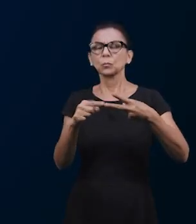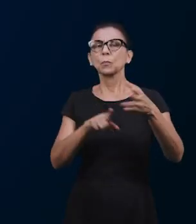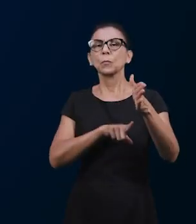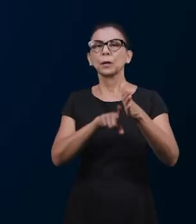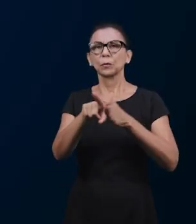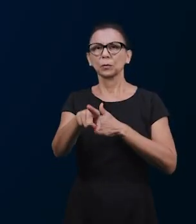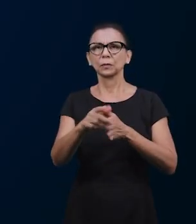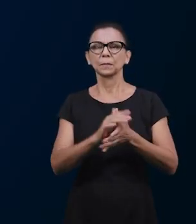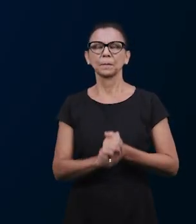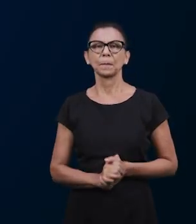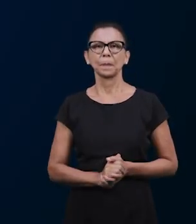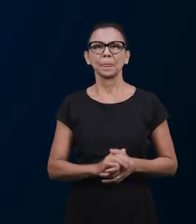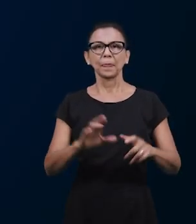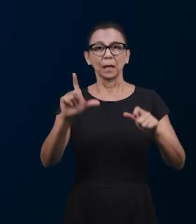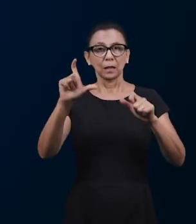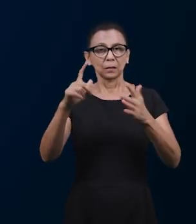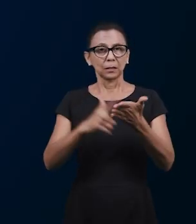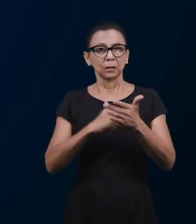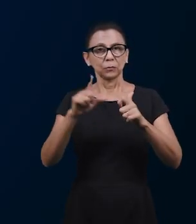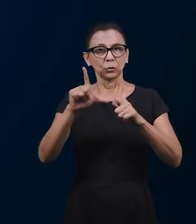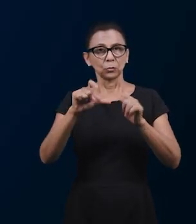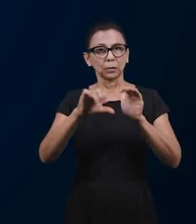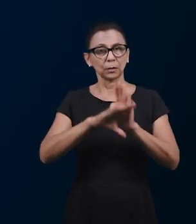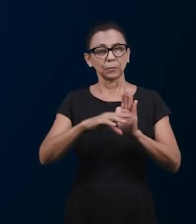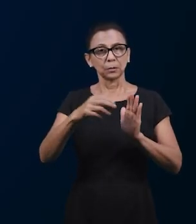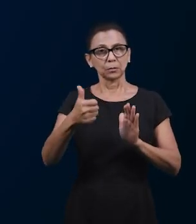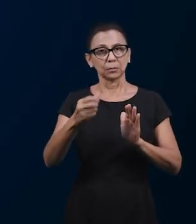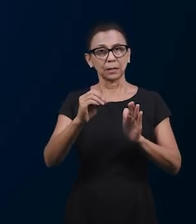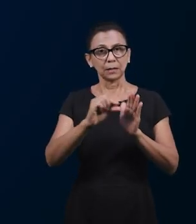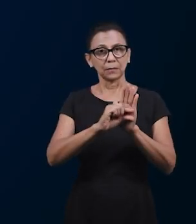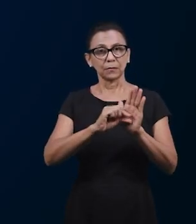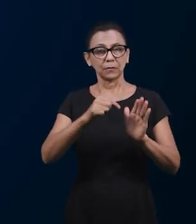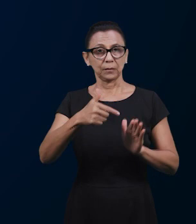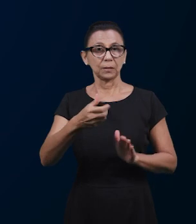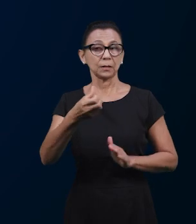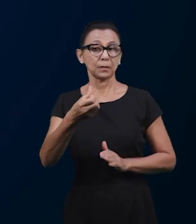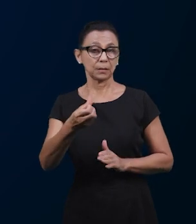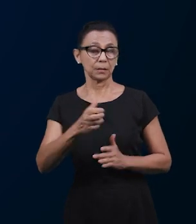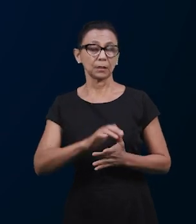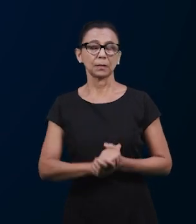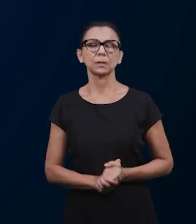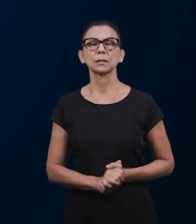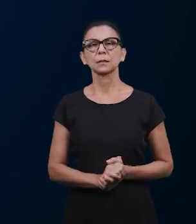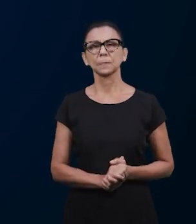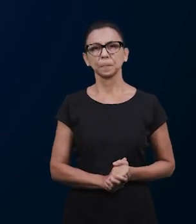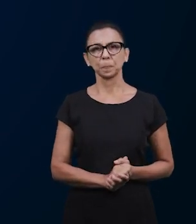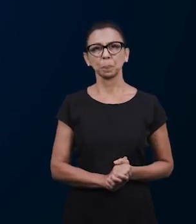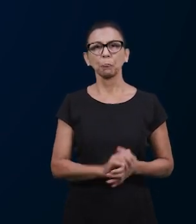De acordo com Lucas 10, 26, as perguntas que